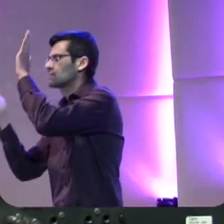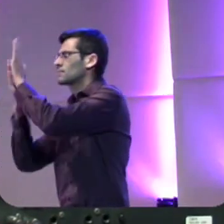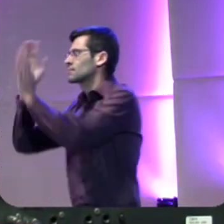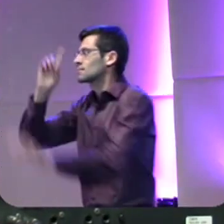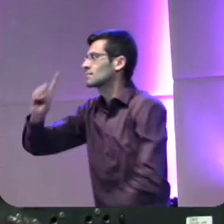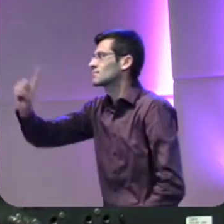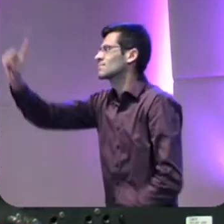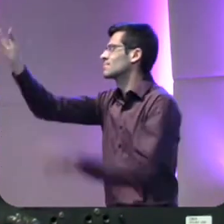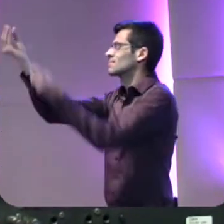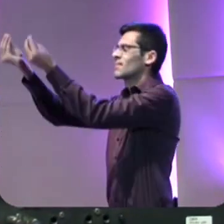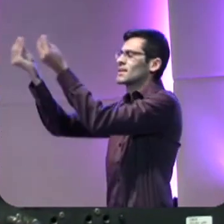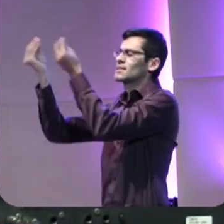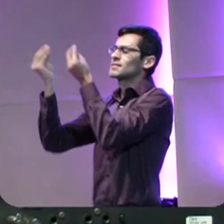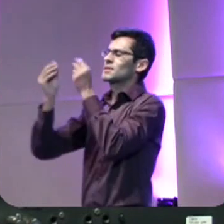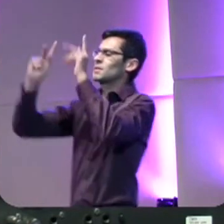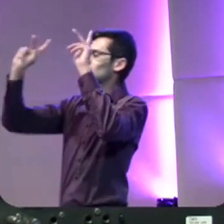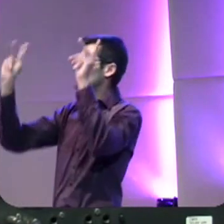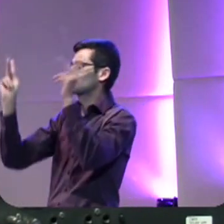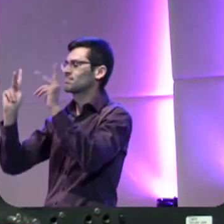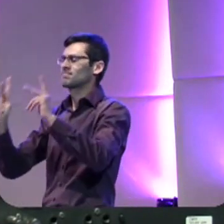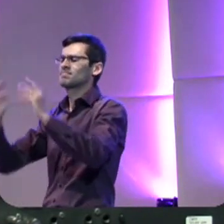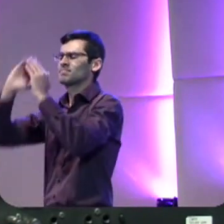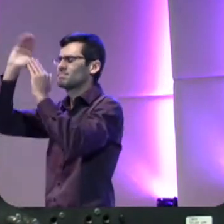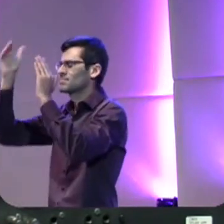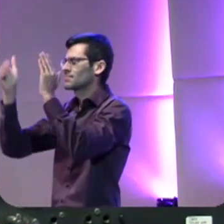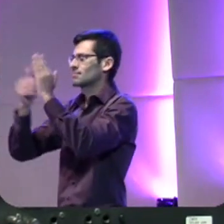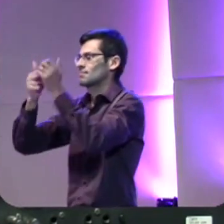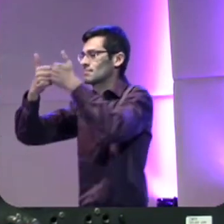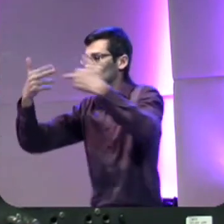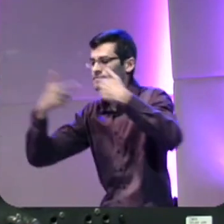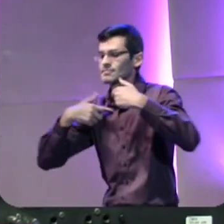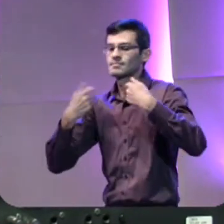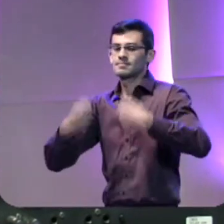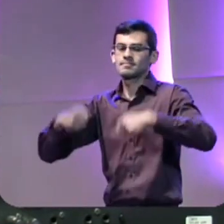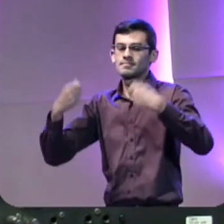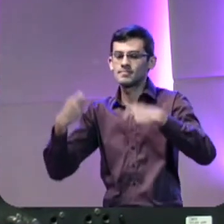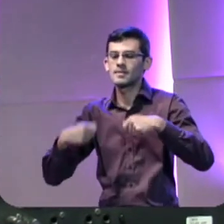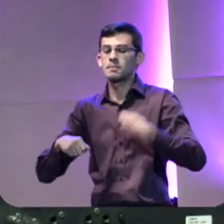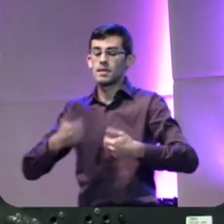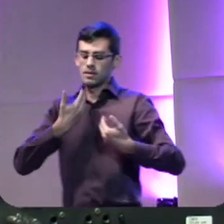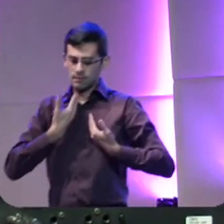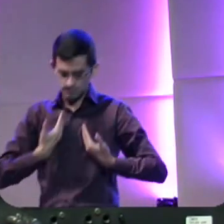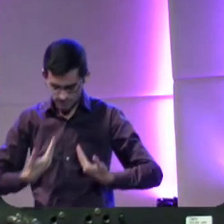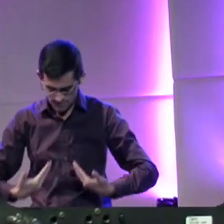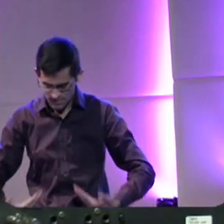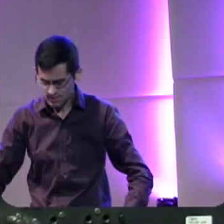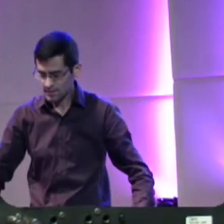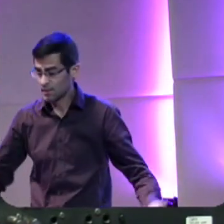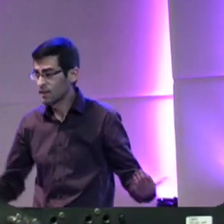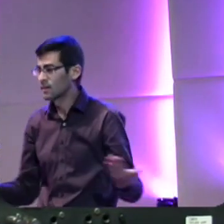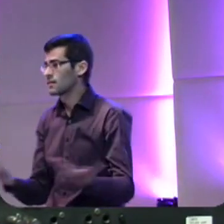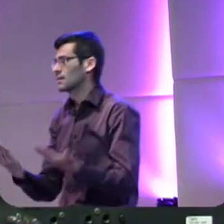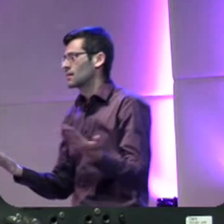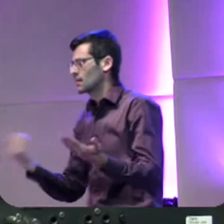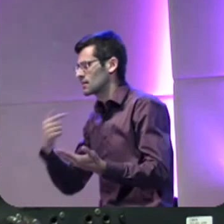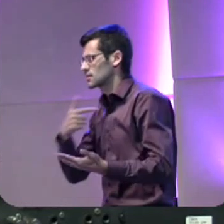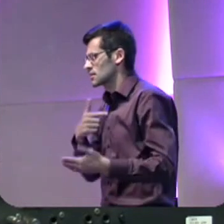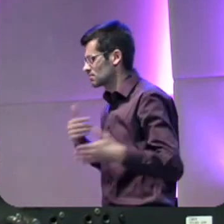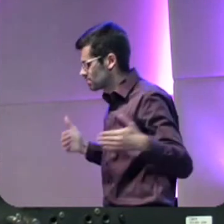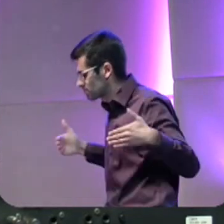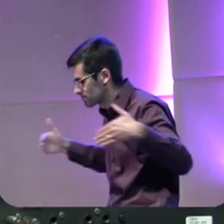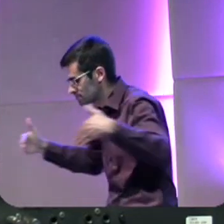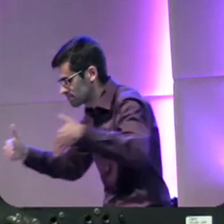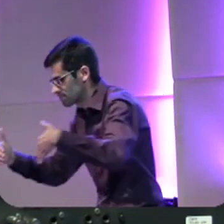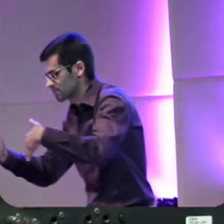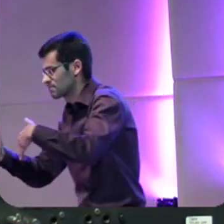louvar, pois tu deste tudo a mim, meu ser. A